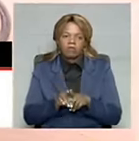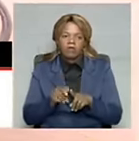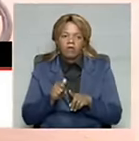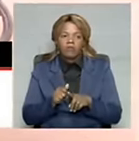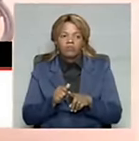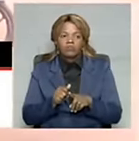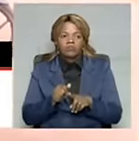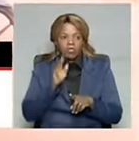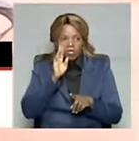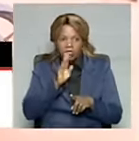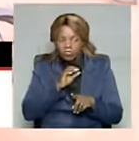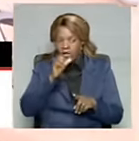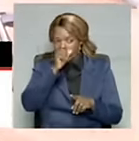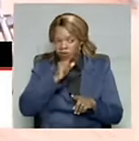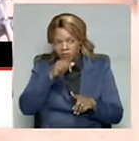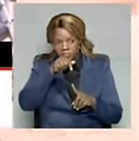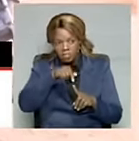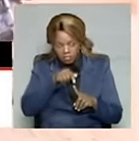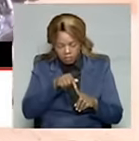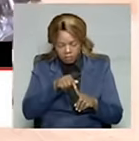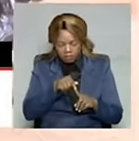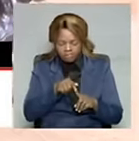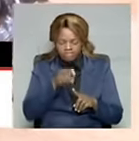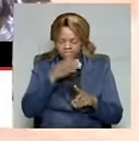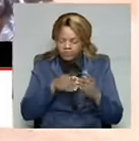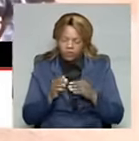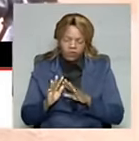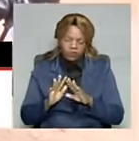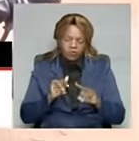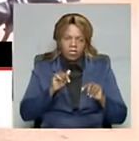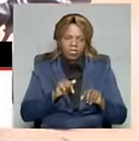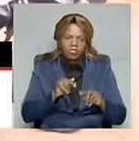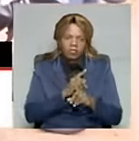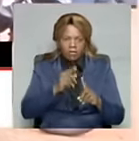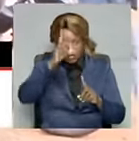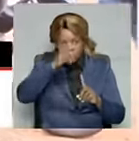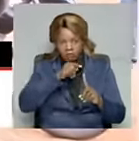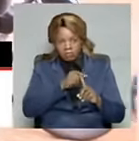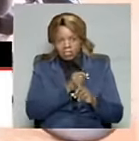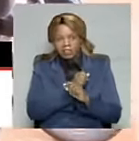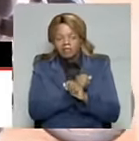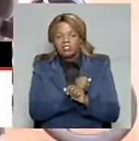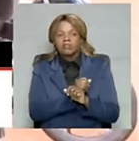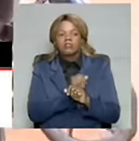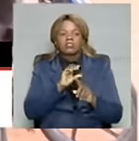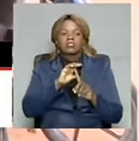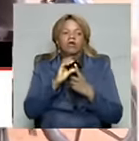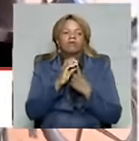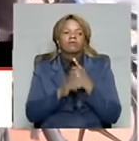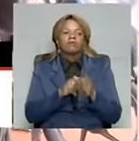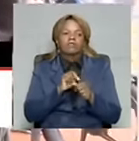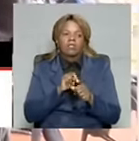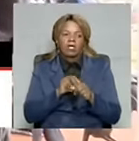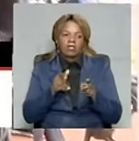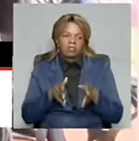que era um defensor da identidade cultural, sobretudo ovimbundo. É um assunto